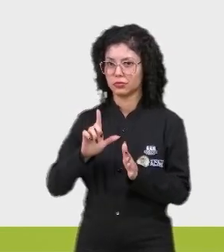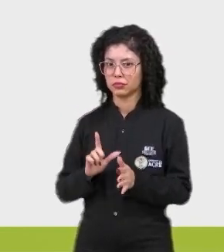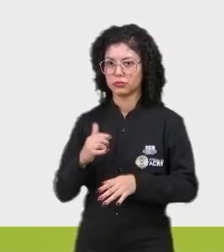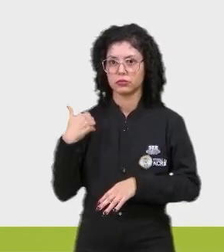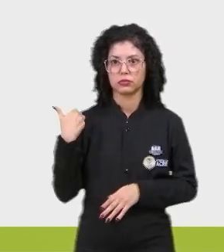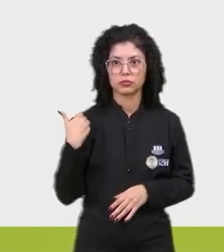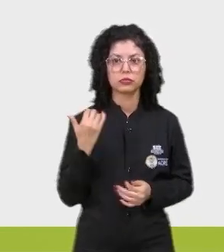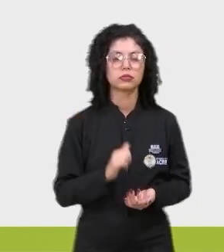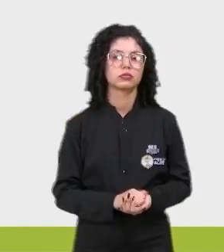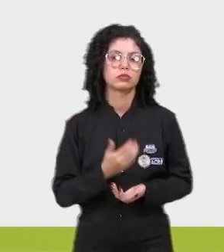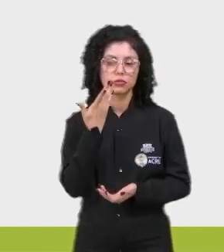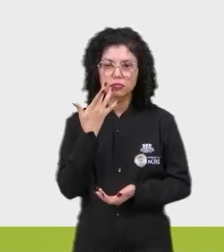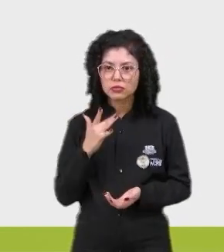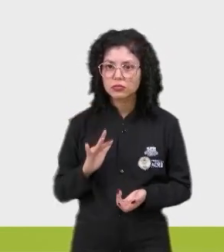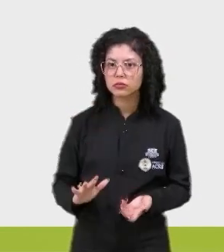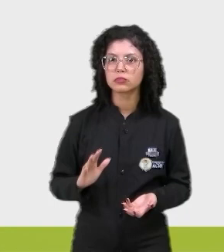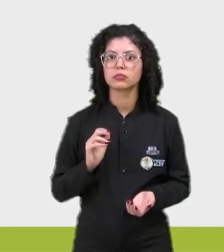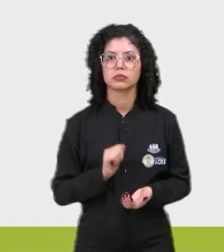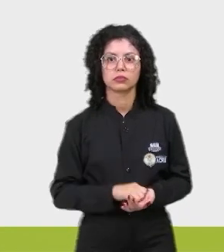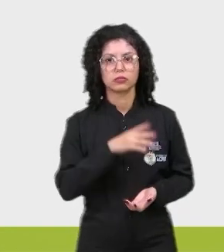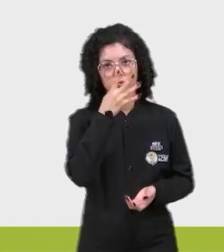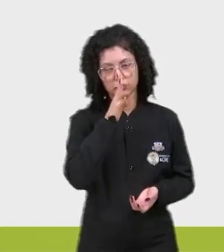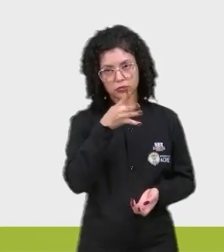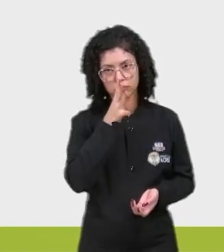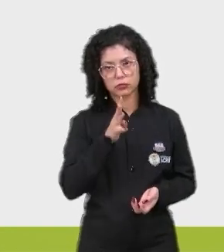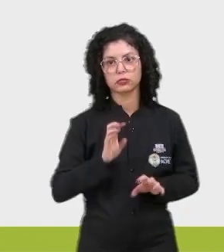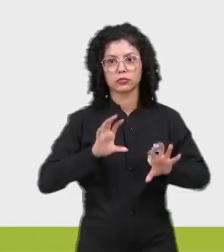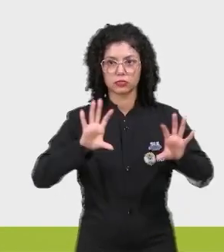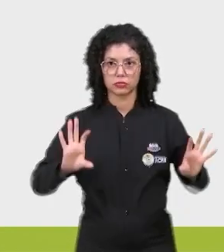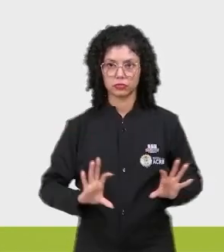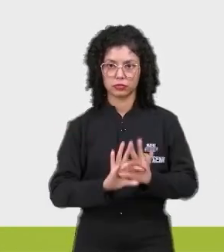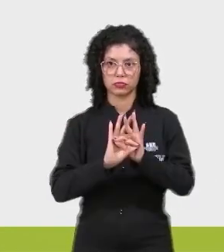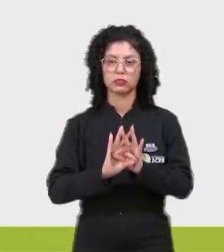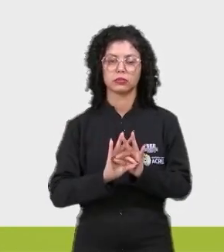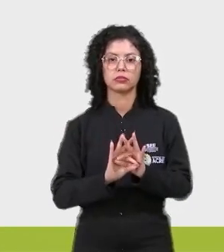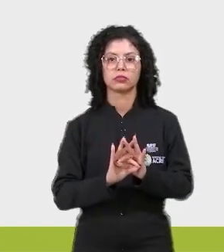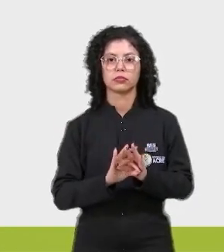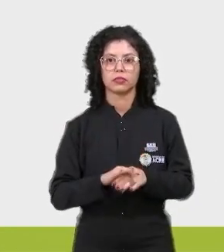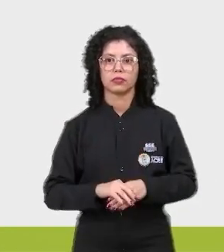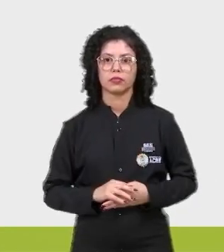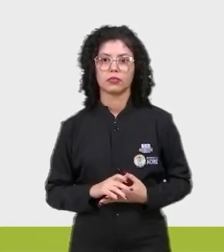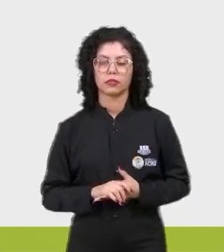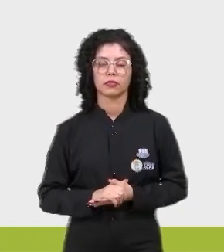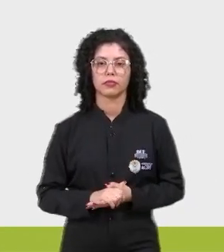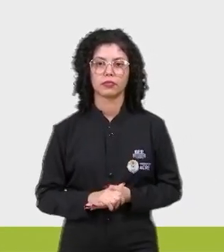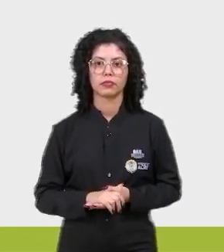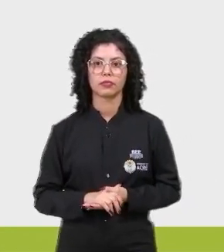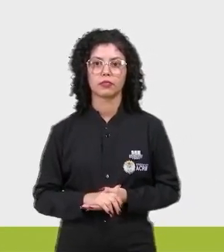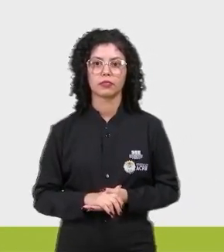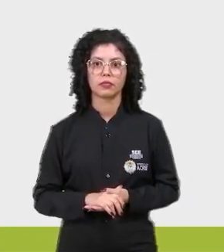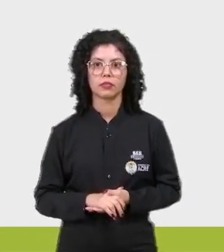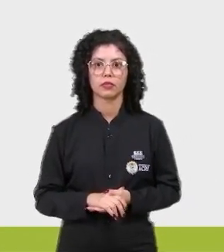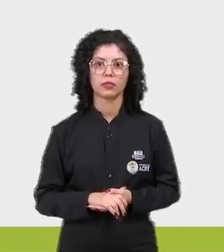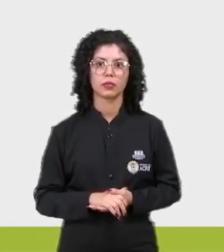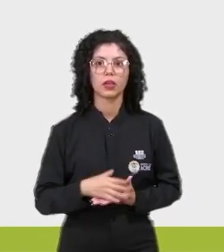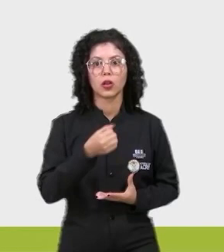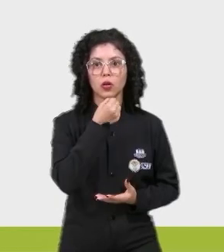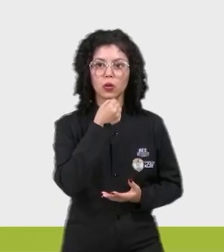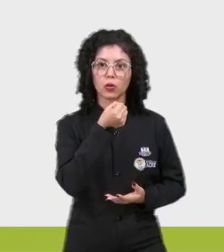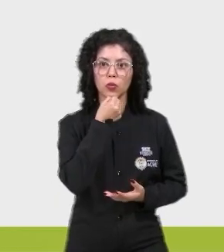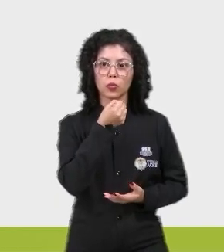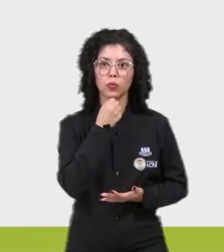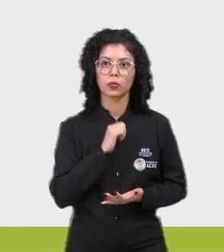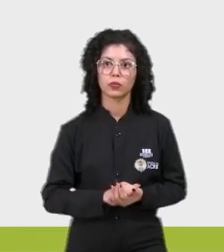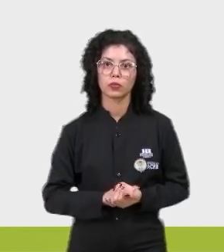essa citação do Albert Einstein é bem crítica relacionada a isso. Você pode fazer uma analogia bem bacana. Dica de documentário,